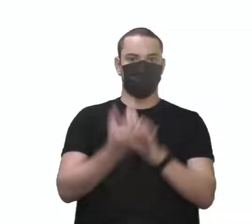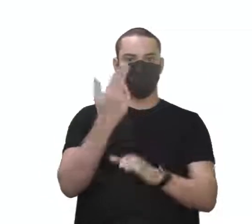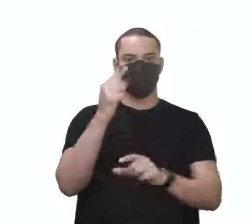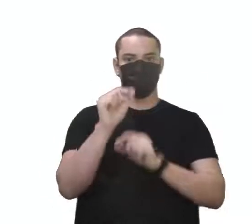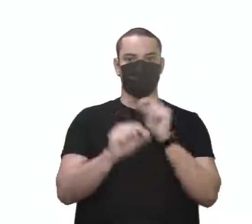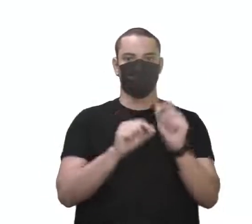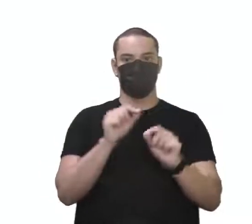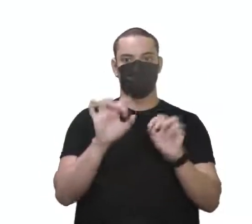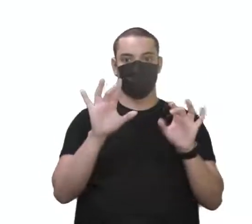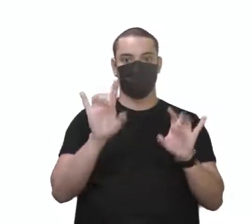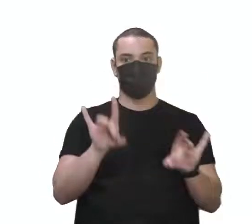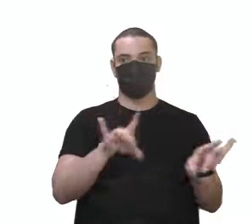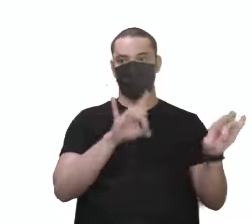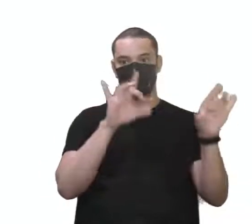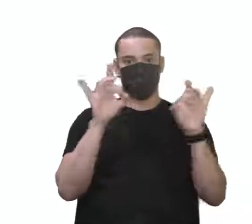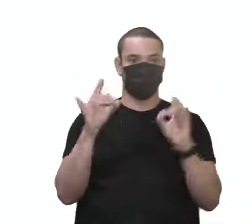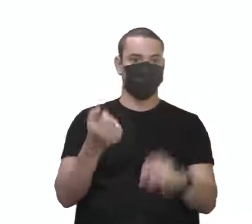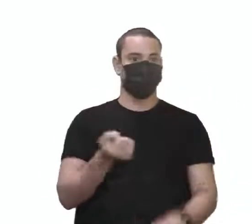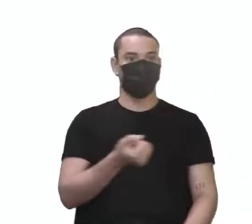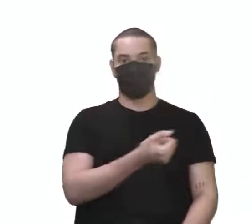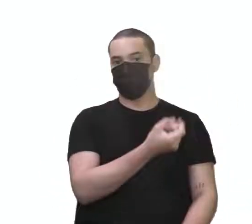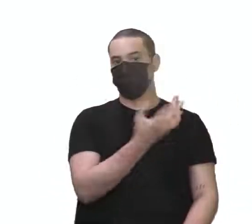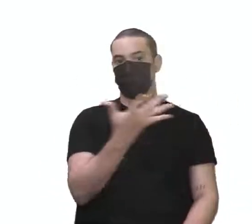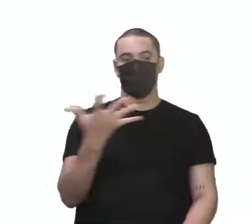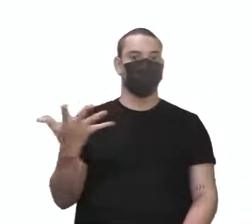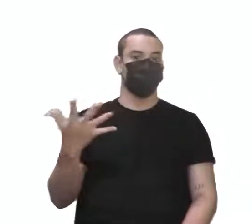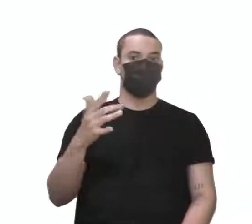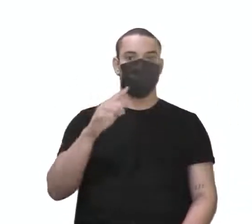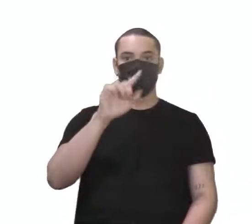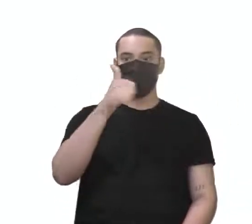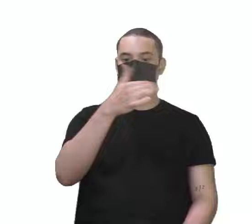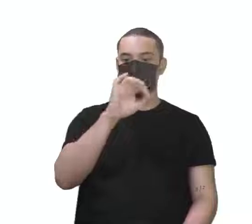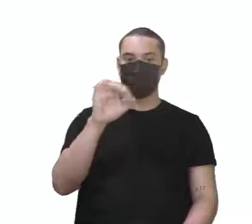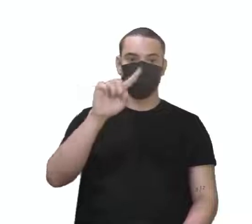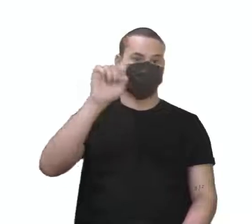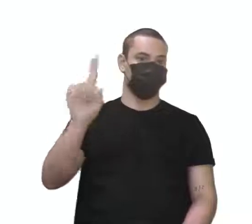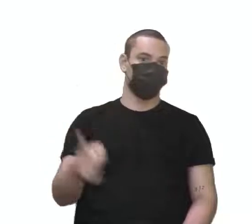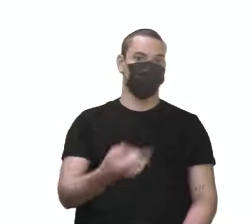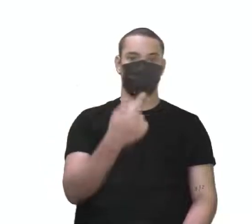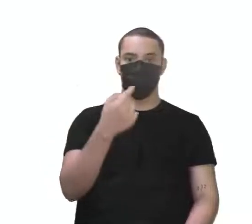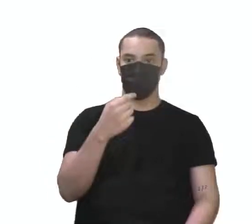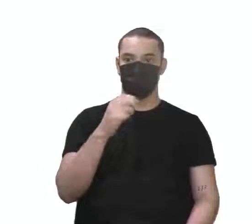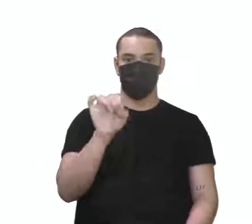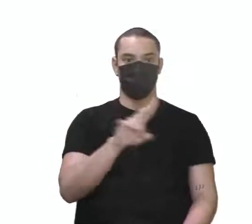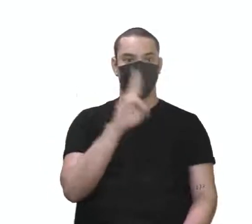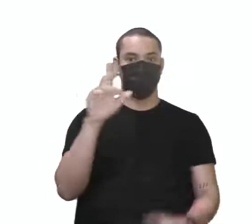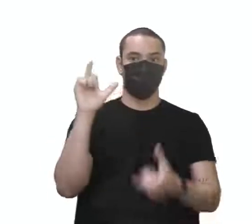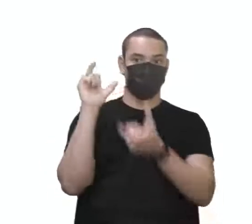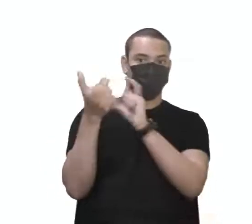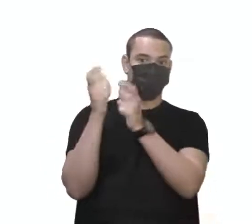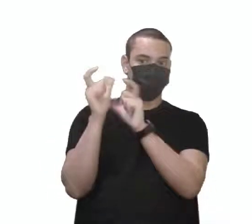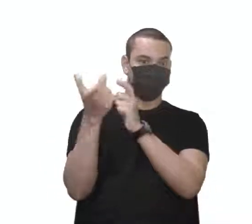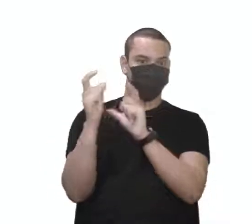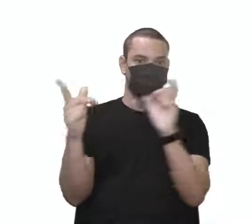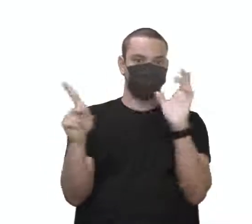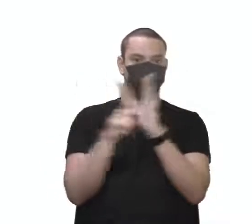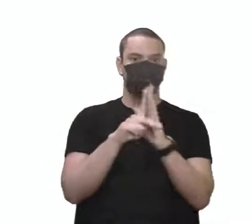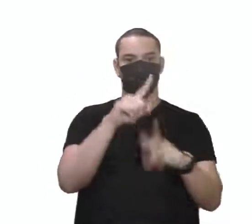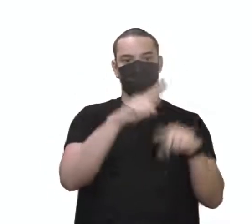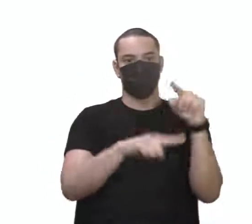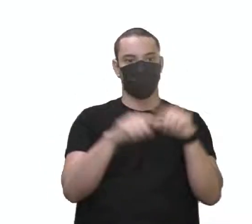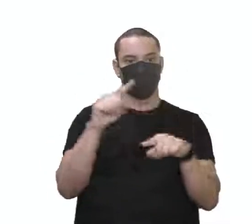uma sequência específica de centenas ou até milhares de pares de bases ordenadas e que codificam